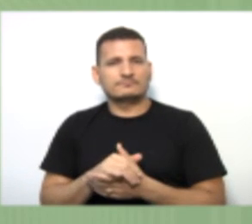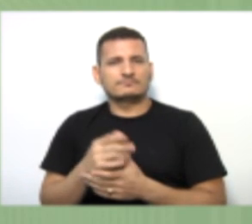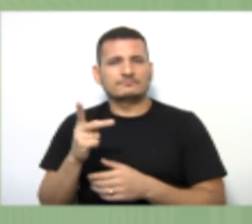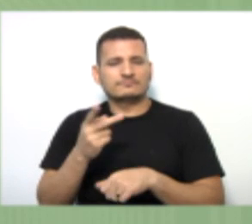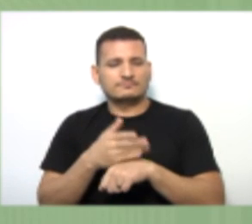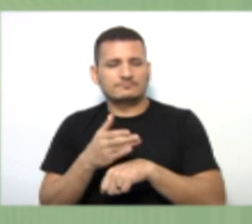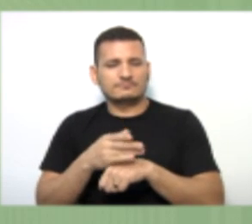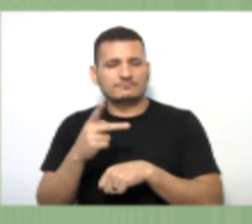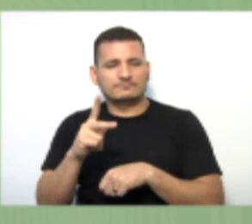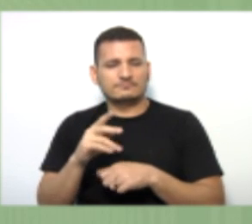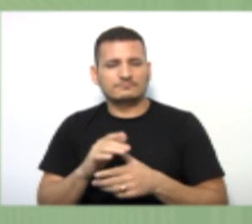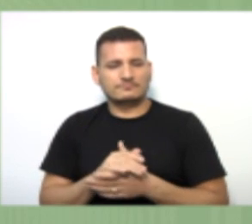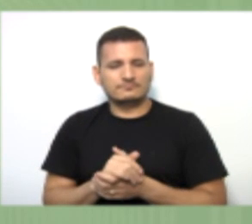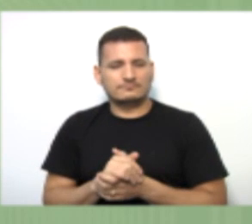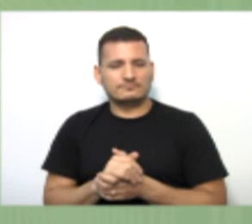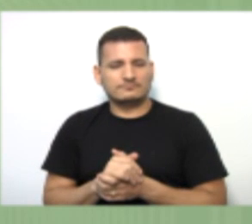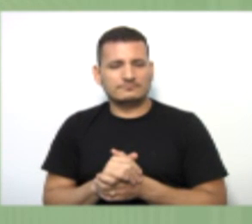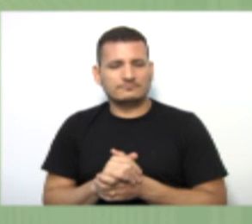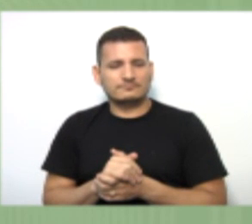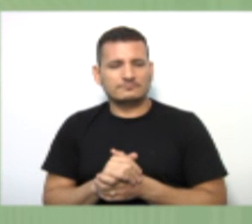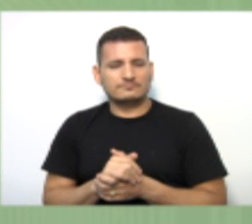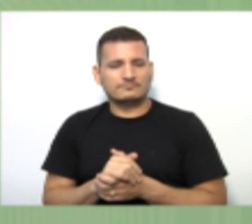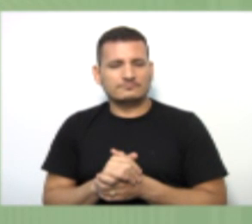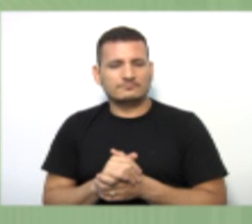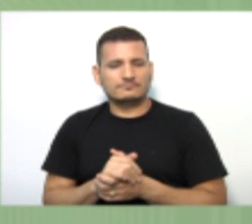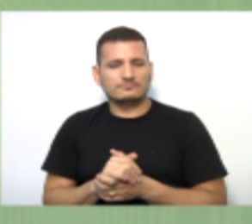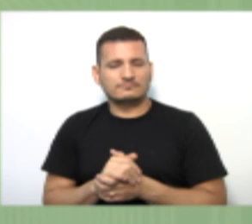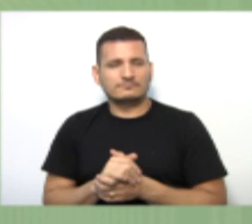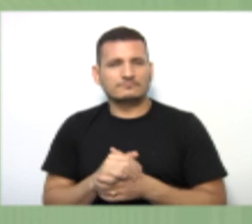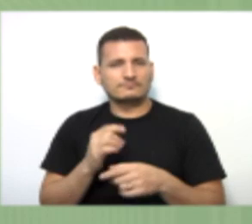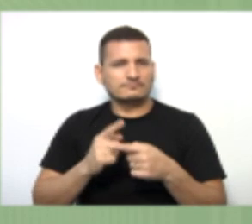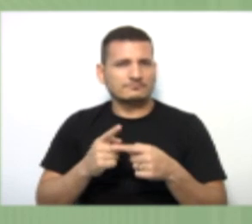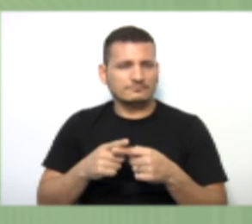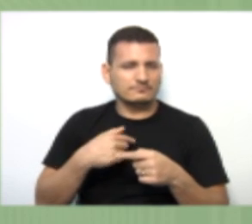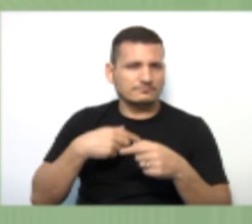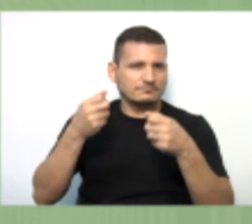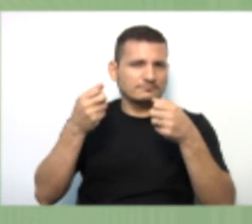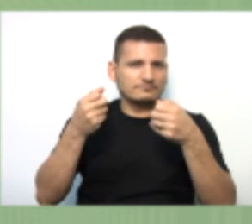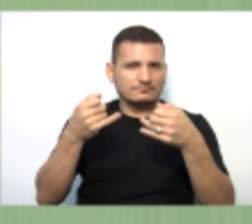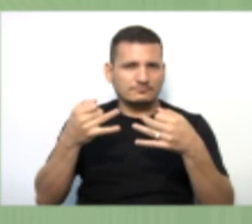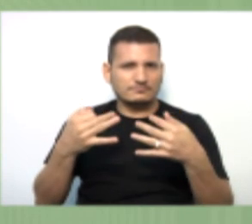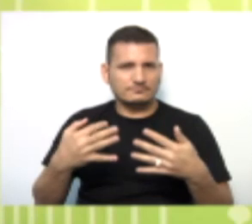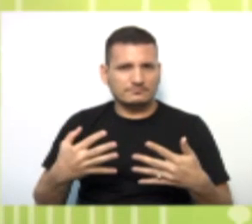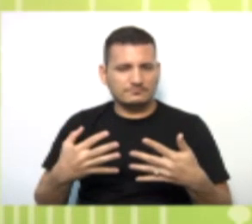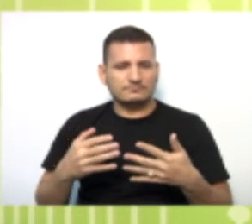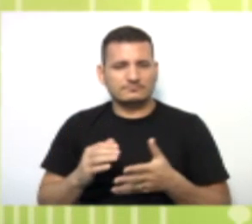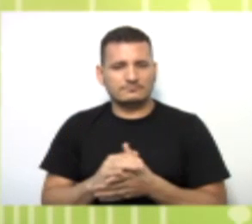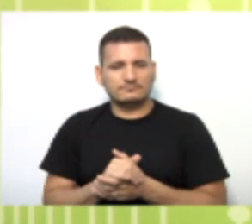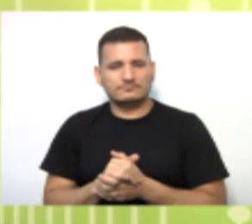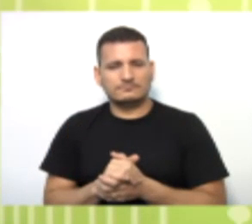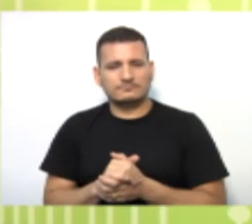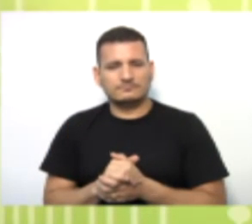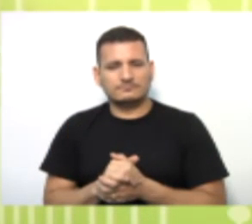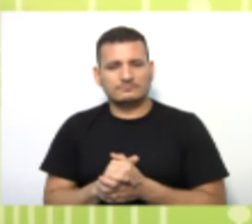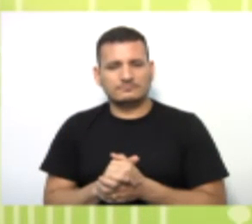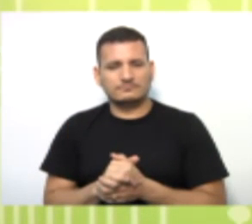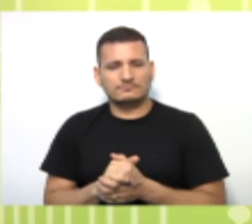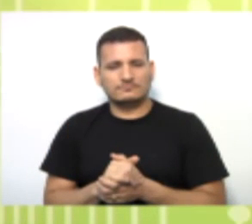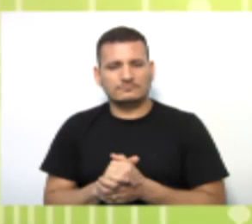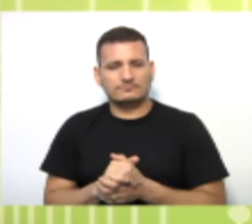seu raciocínio lógico. Porque eu costumo dizer o seguinte, olhando aqui para mim, costumo dizer o